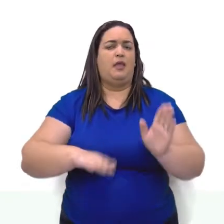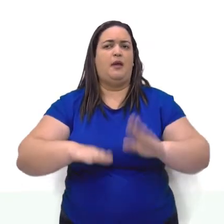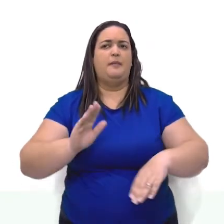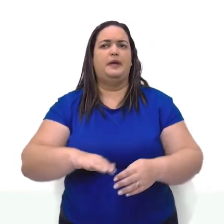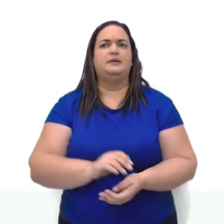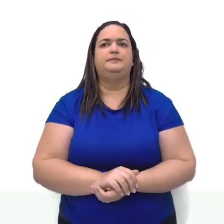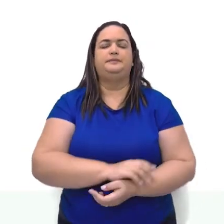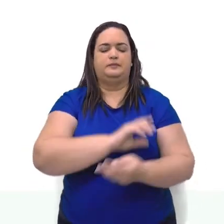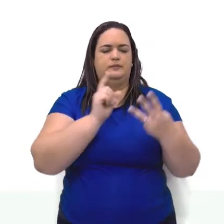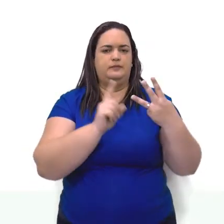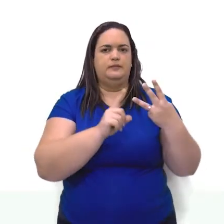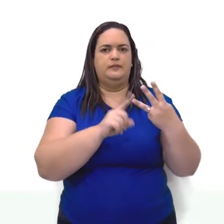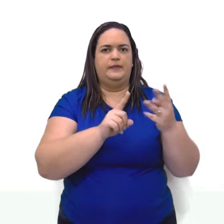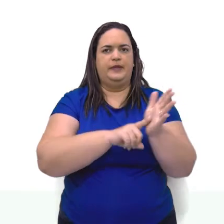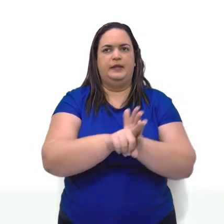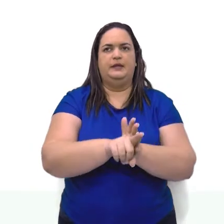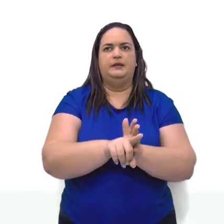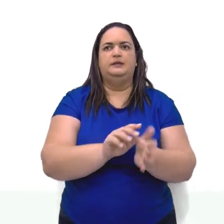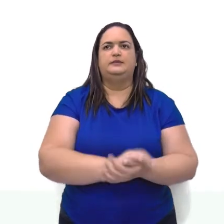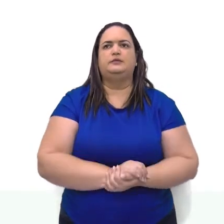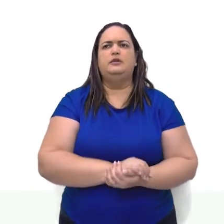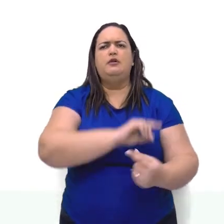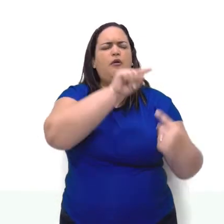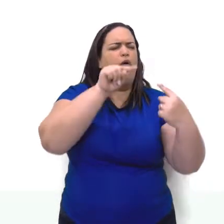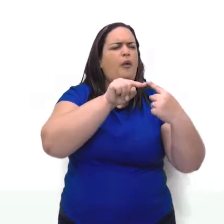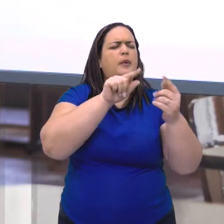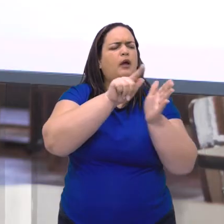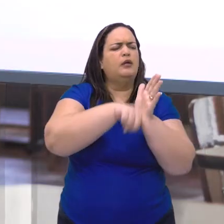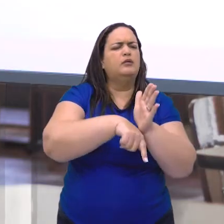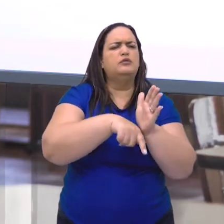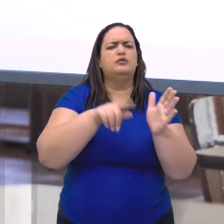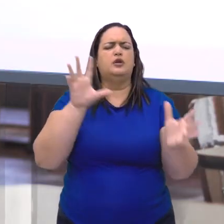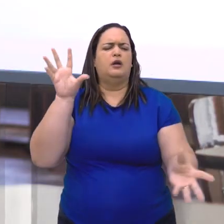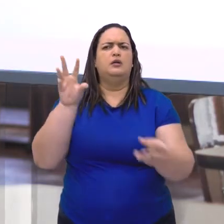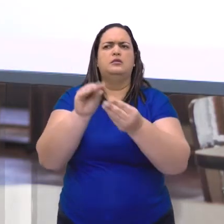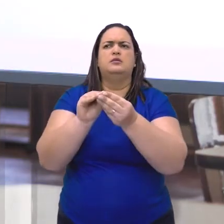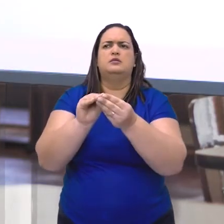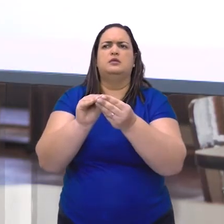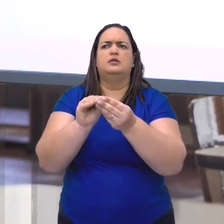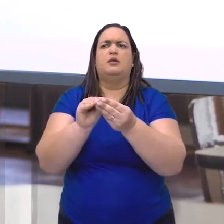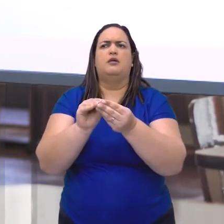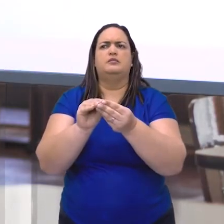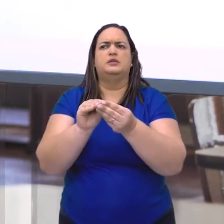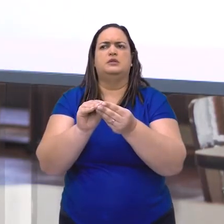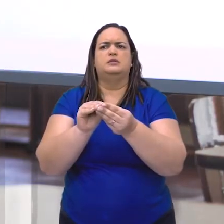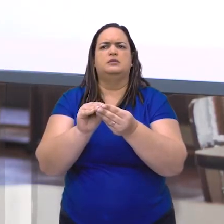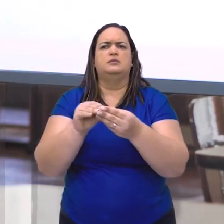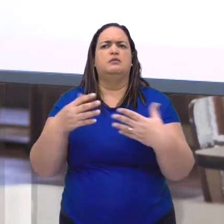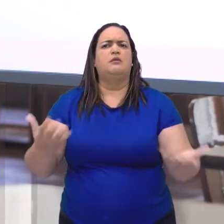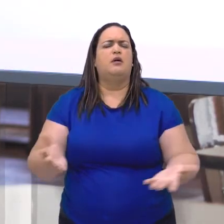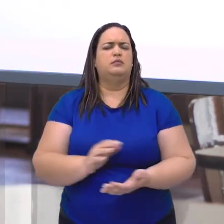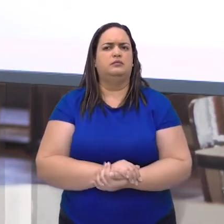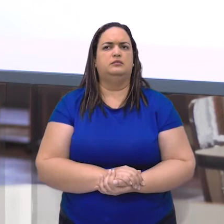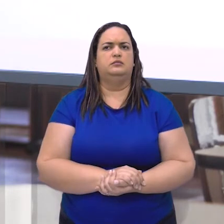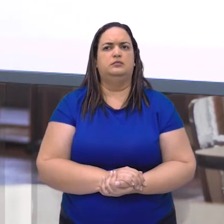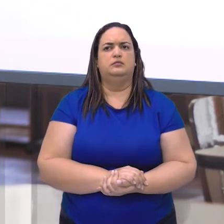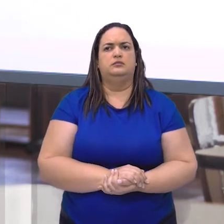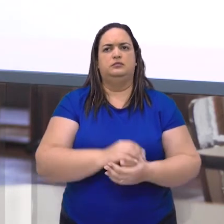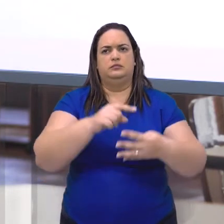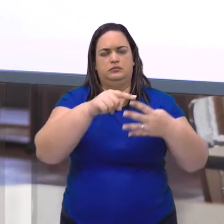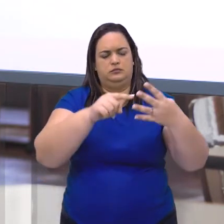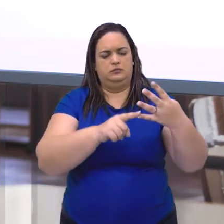Quais os objetivos do gênero sinopse para os leitores? Pode marcar mais de uma alternativa. Então aí você tinha